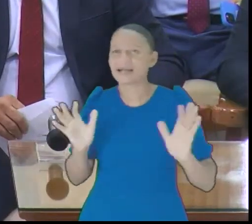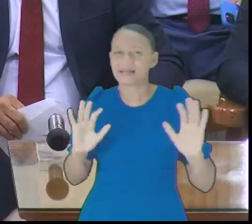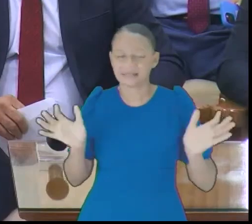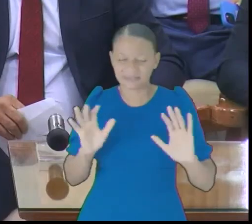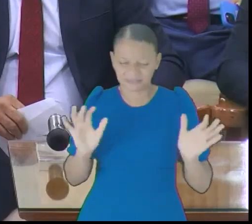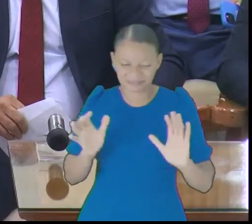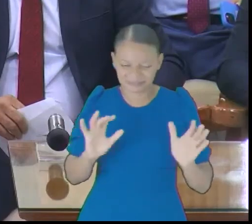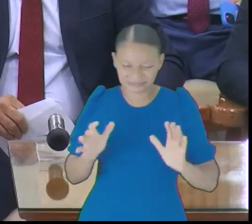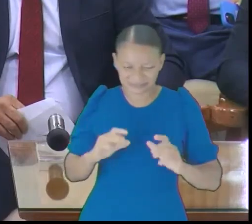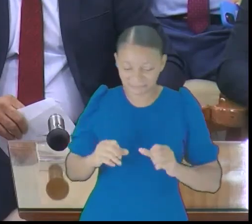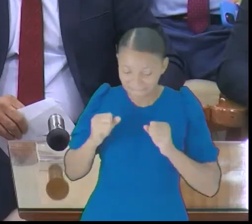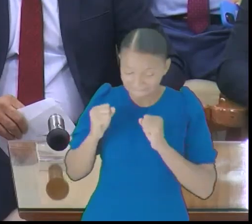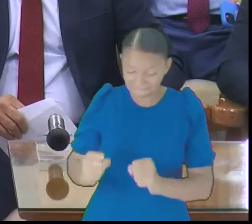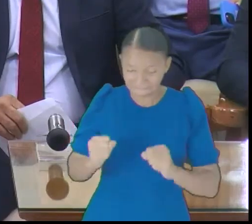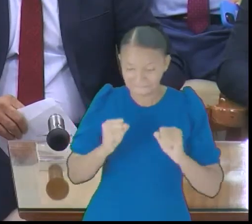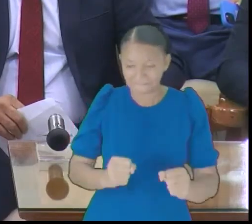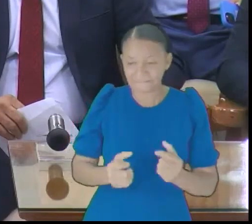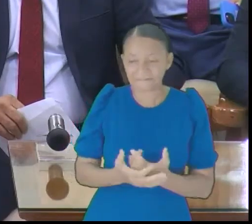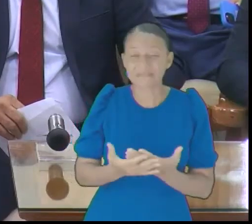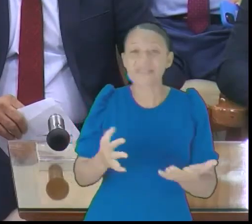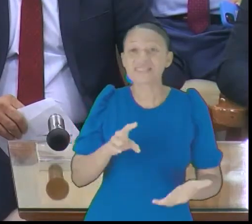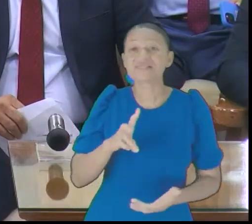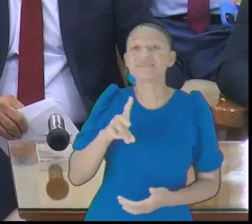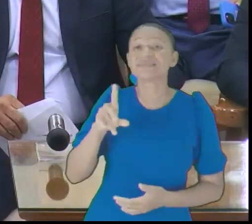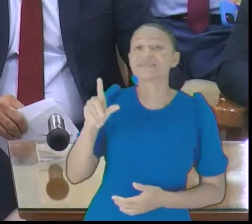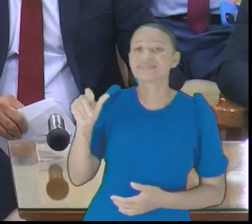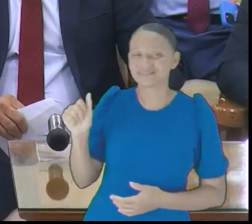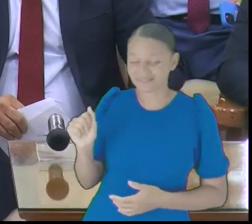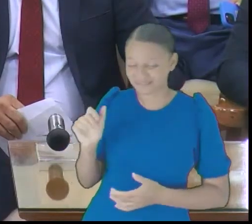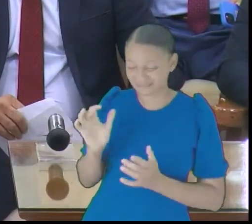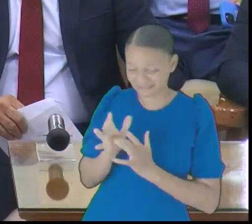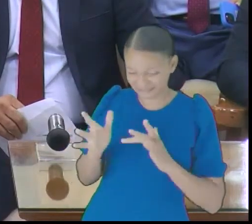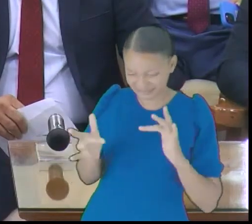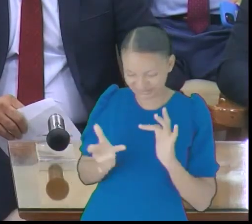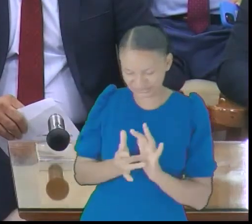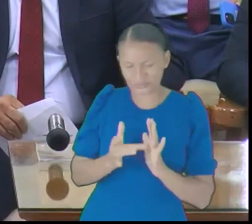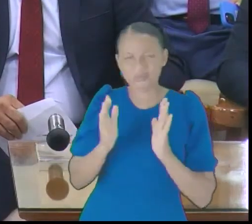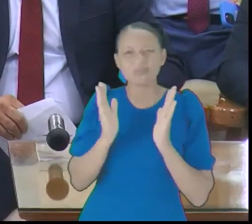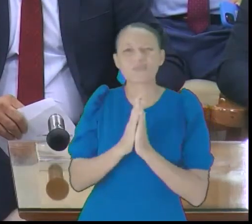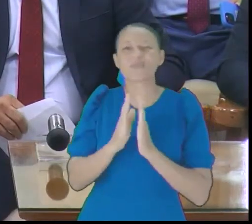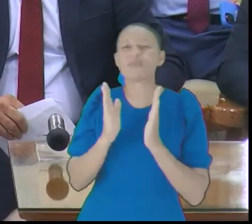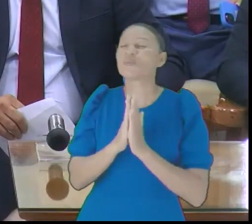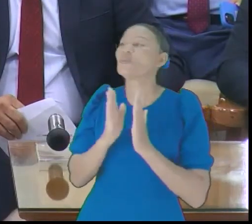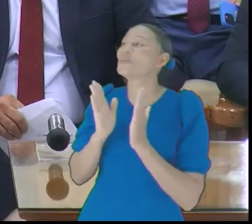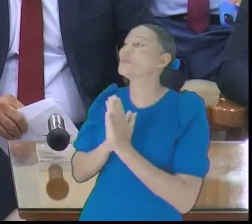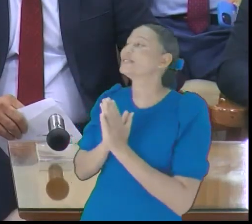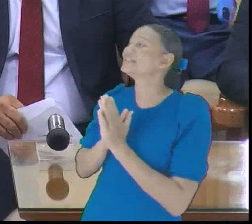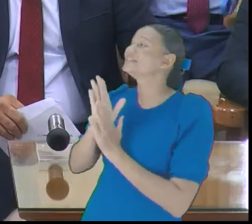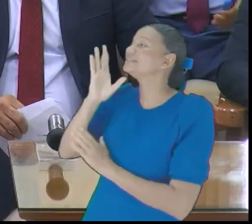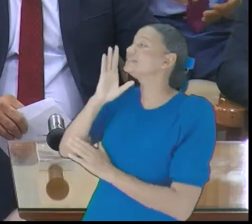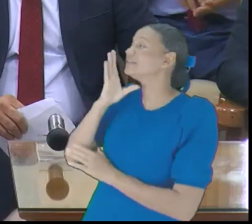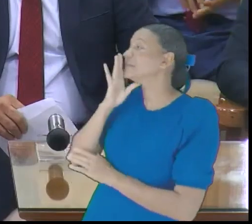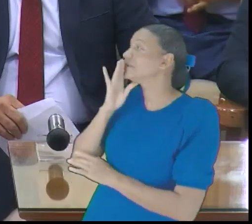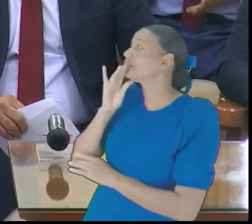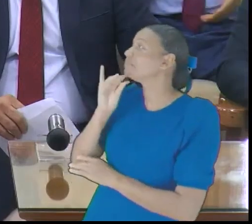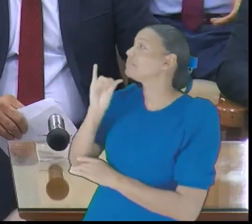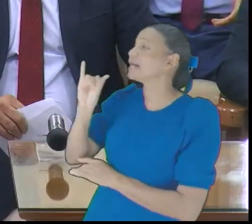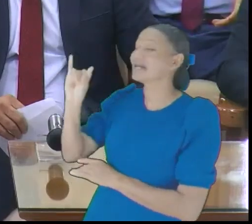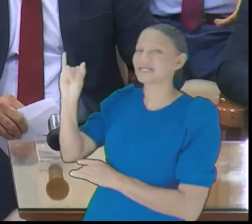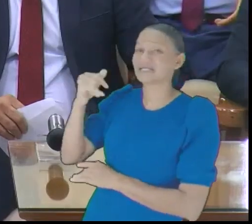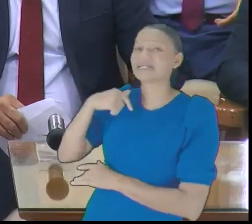é tão poderoso que um dia Jesus orando disse: Pai,